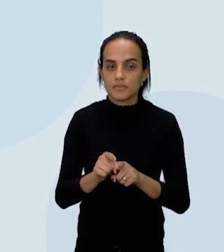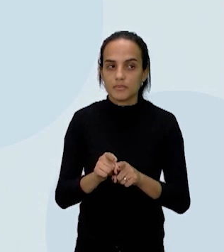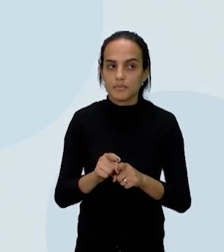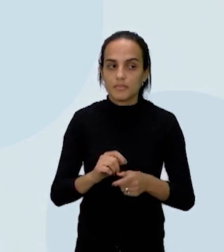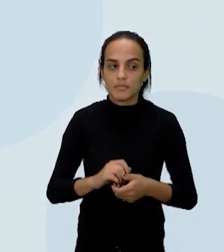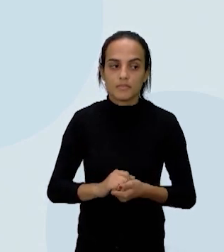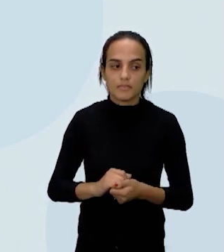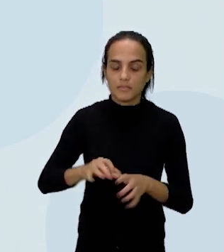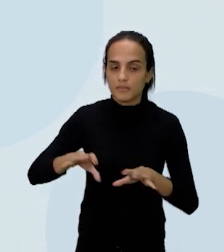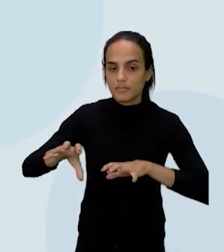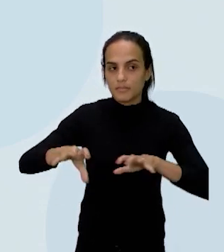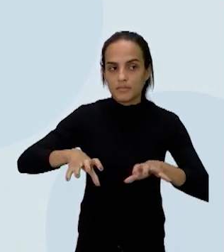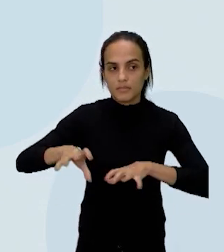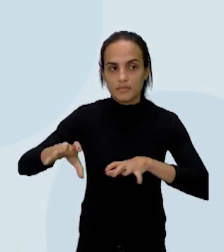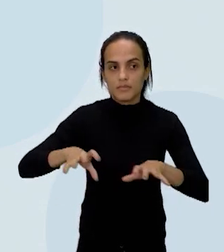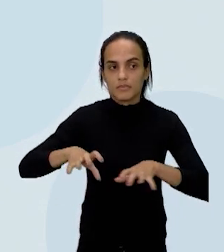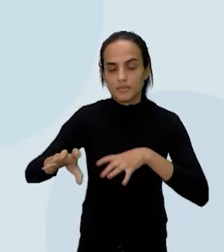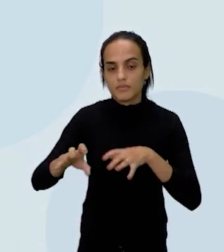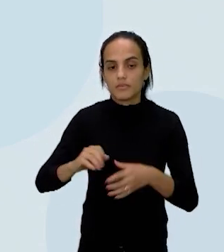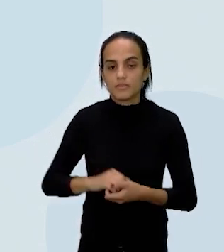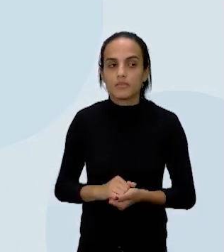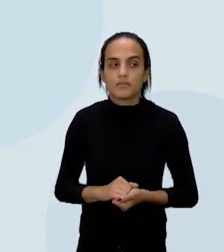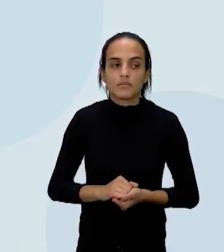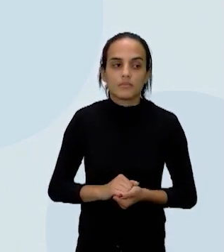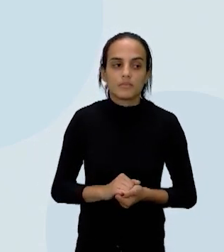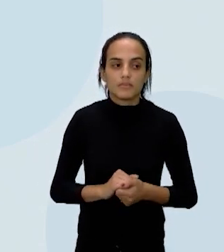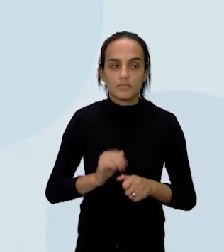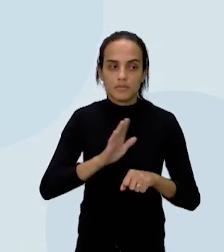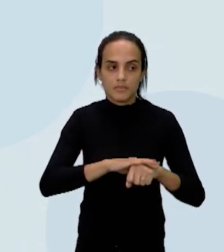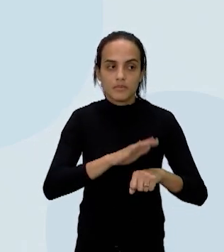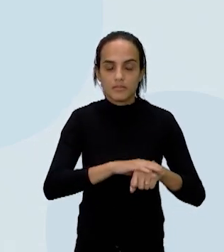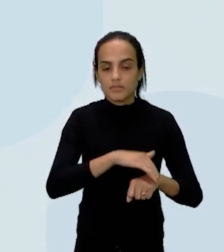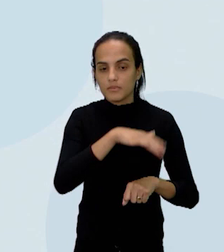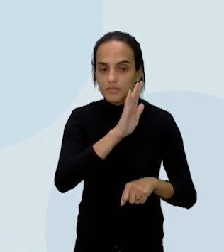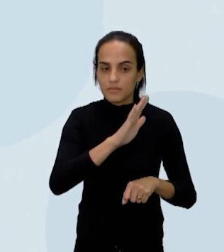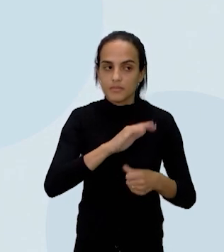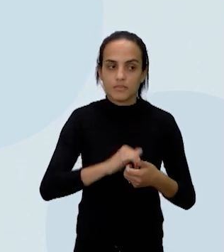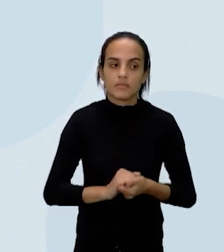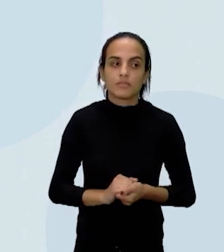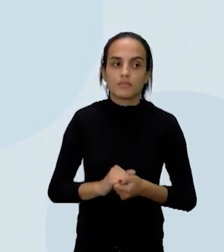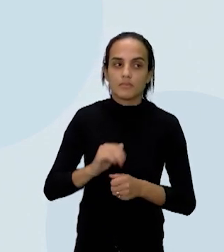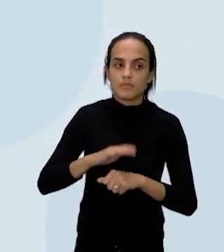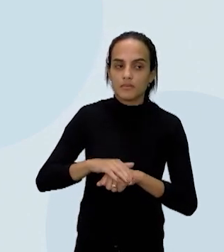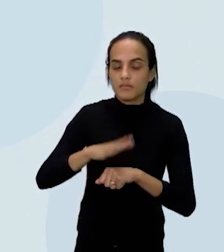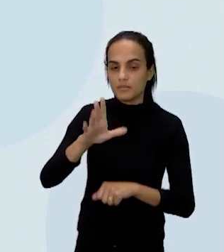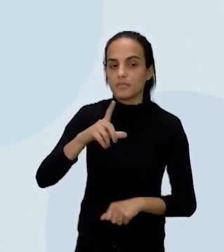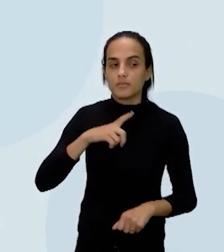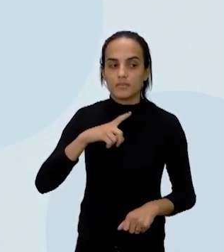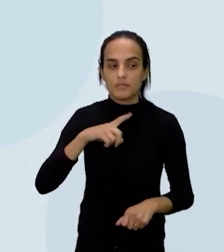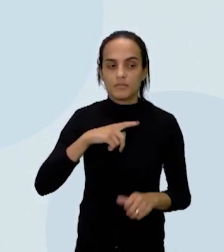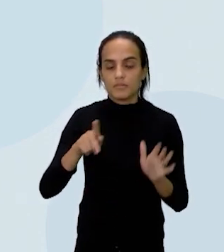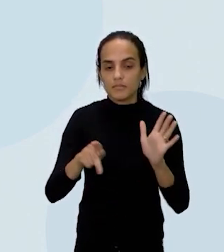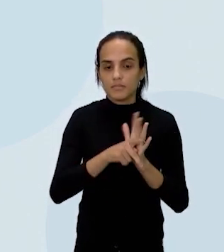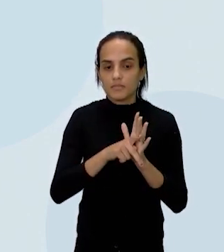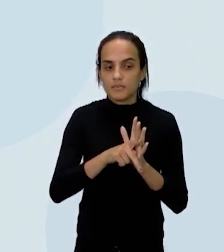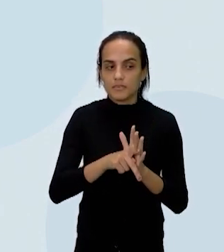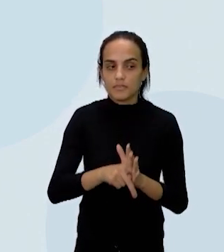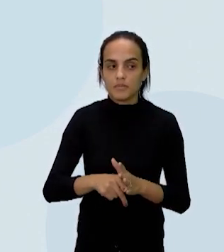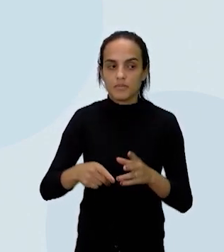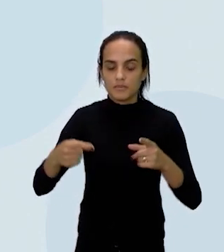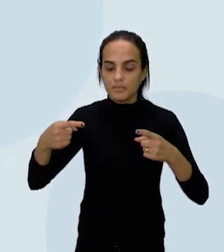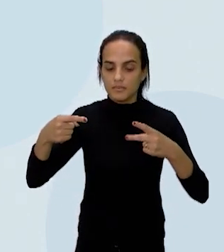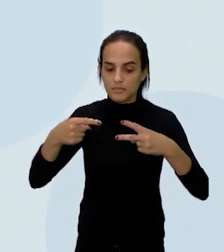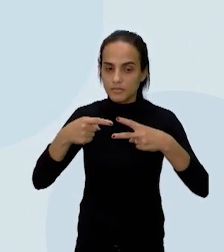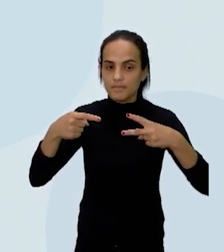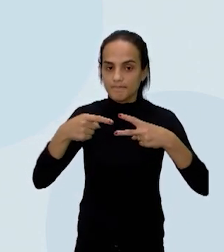relação for deslocada para a direita, ocorre com maior velocidade. E daí eu tenho uma particularidade que a seta, uma vai ficar